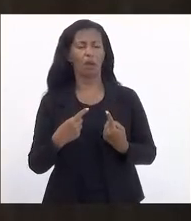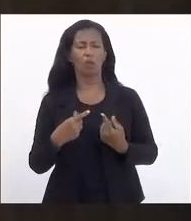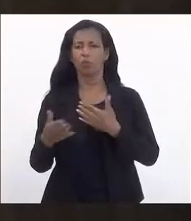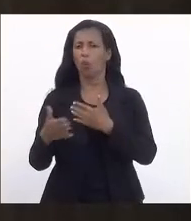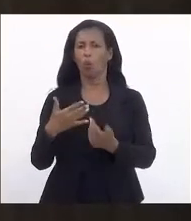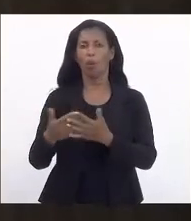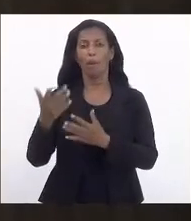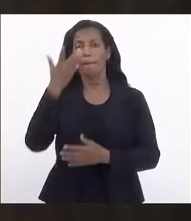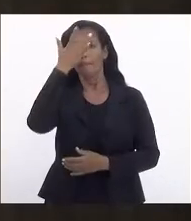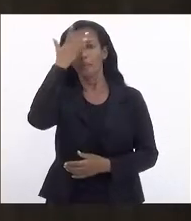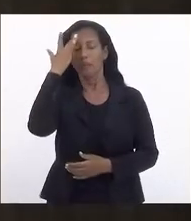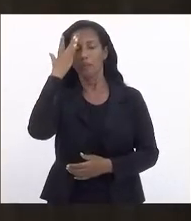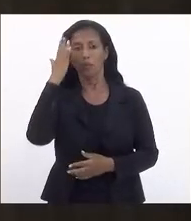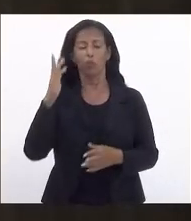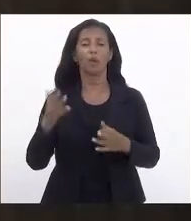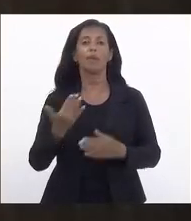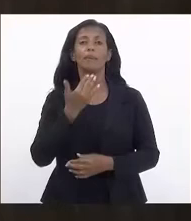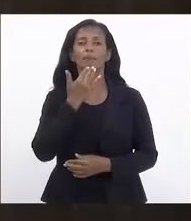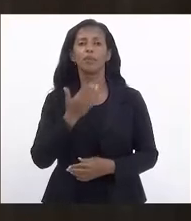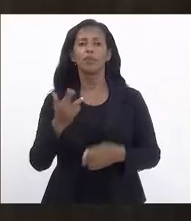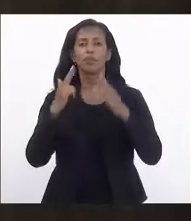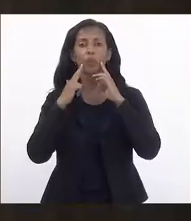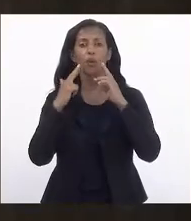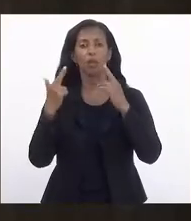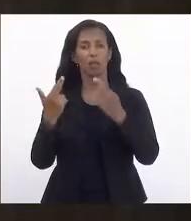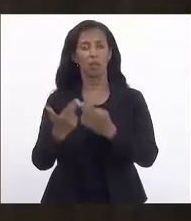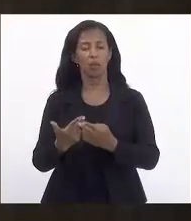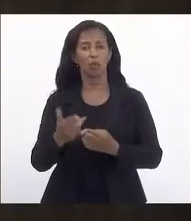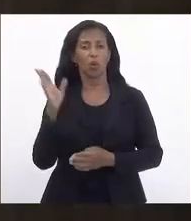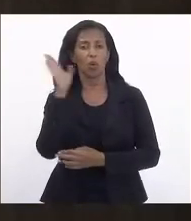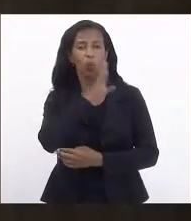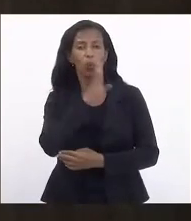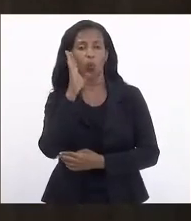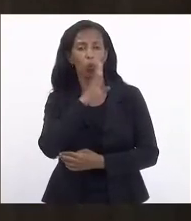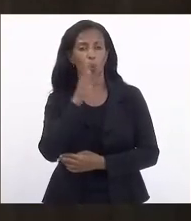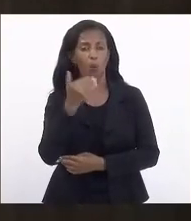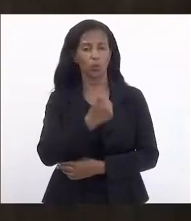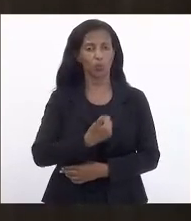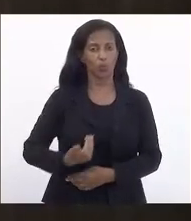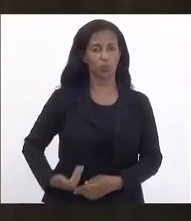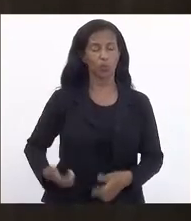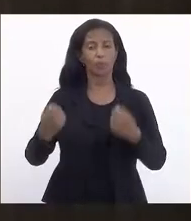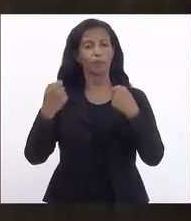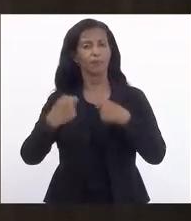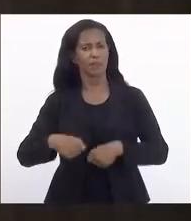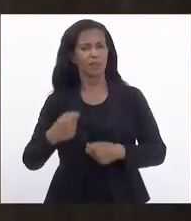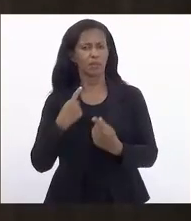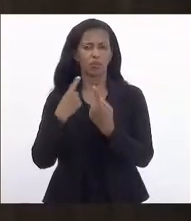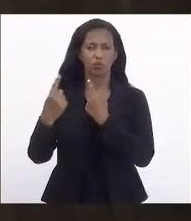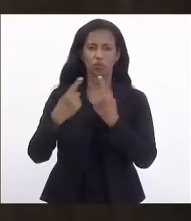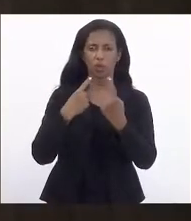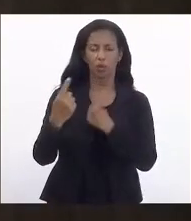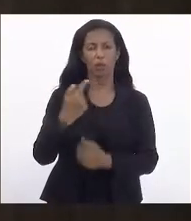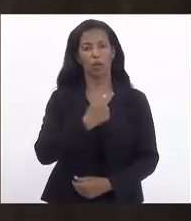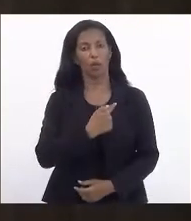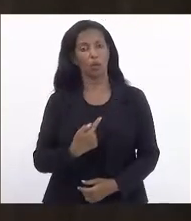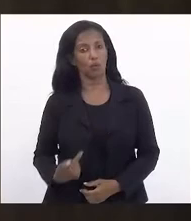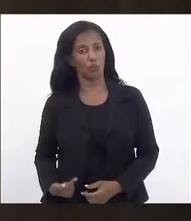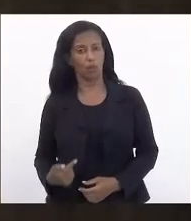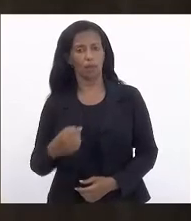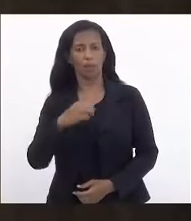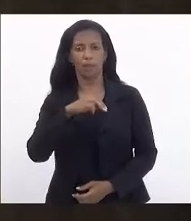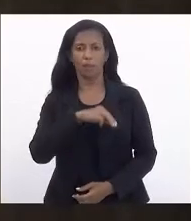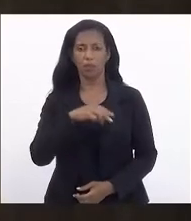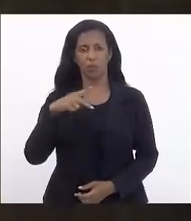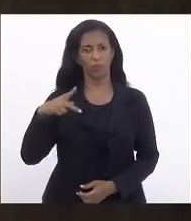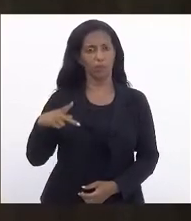audiência pública com órgãos do estado urgentemente precisamos dialogar com o governador ministério